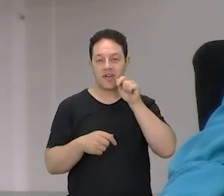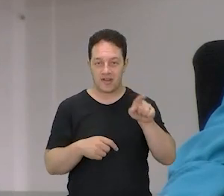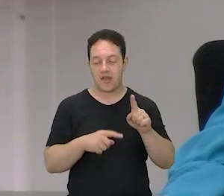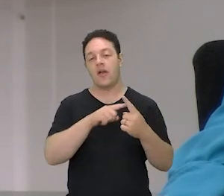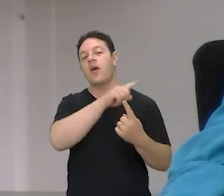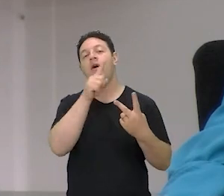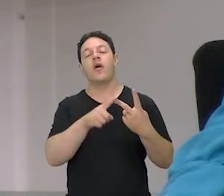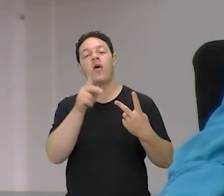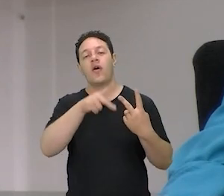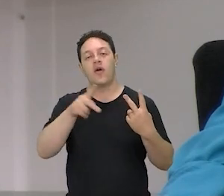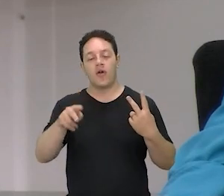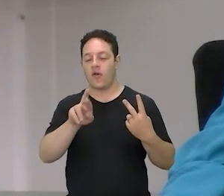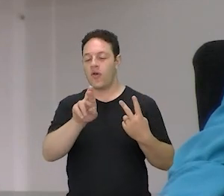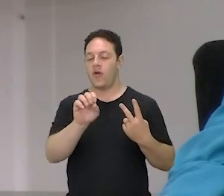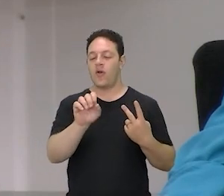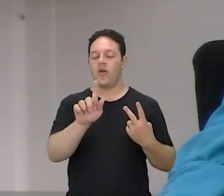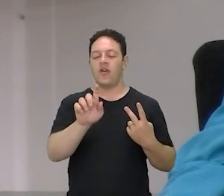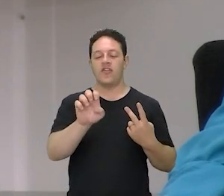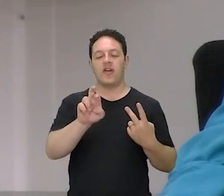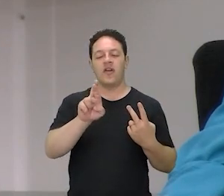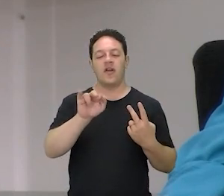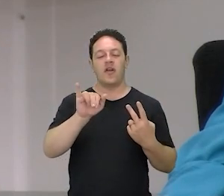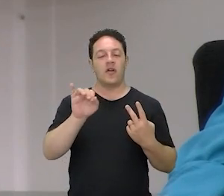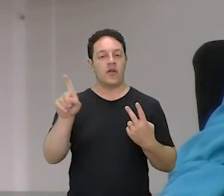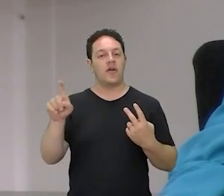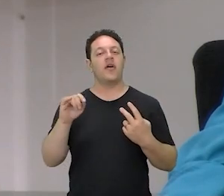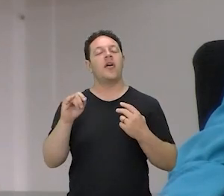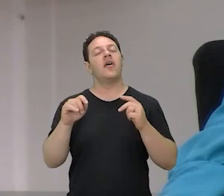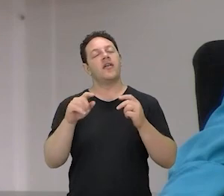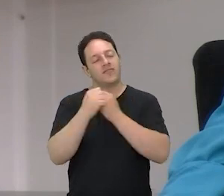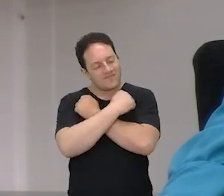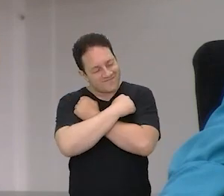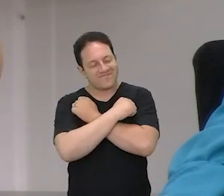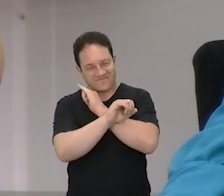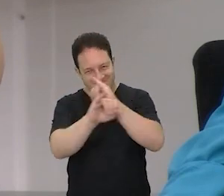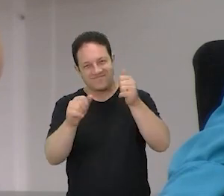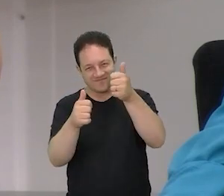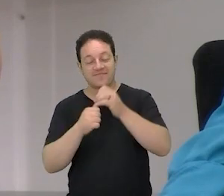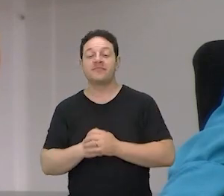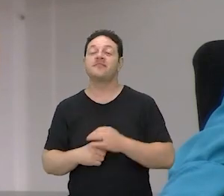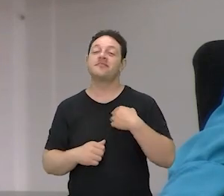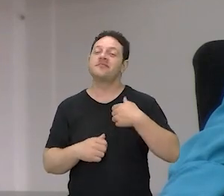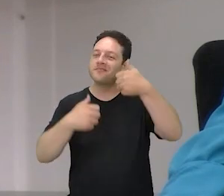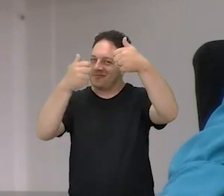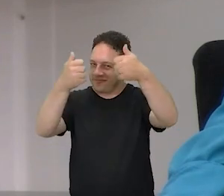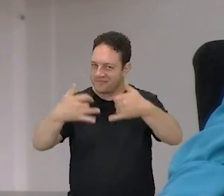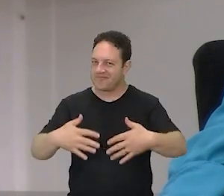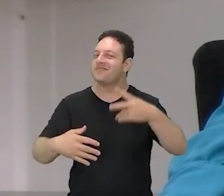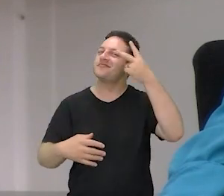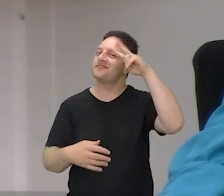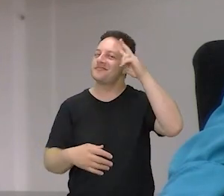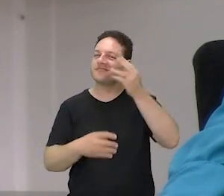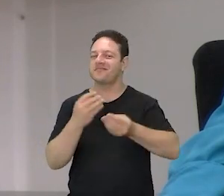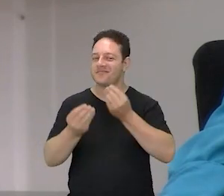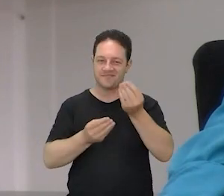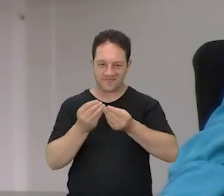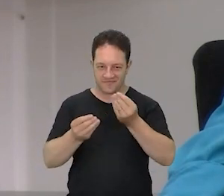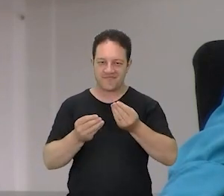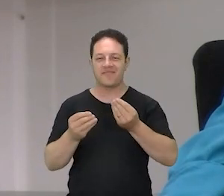que é o professor Rogério. Rogério, um abraço. E eu vou contar, então, um pouco dessa história da